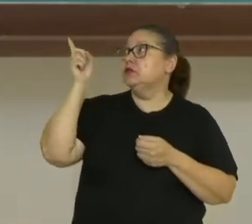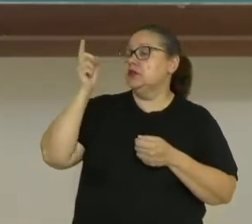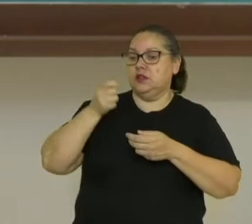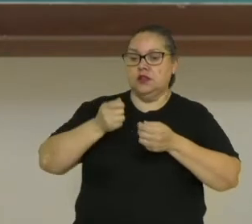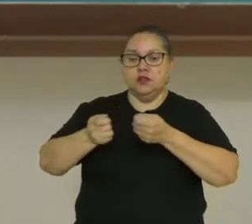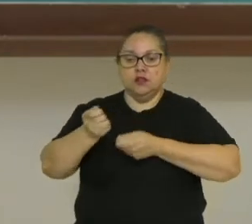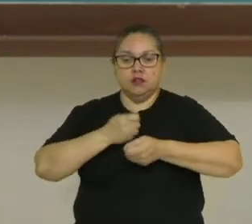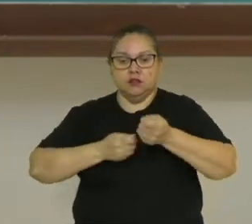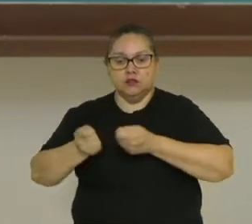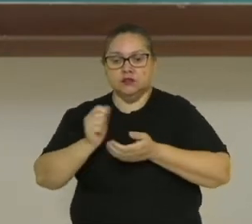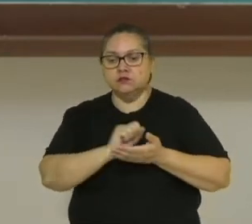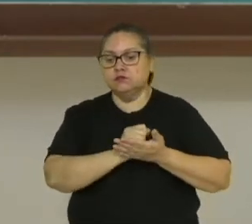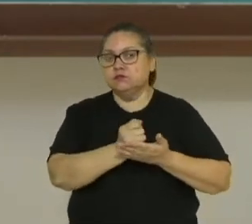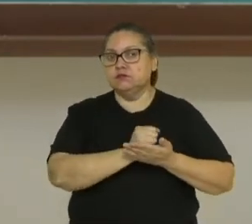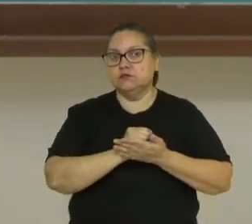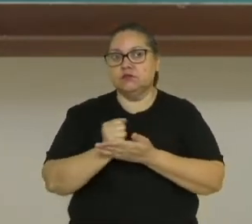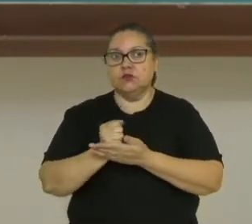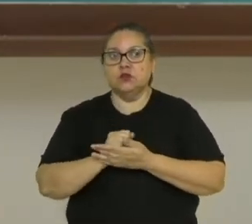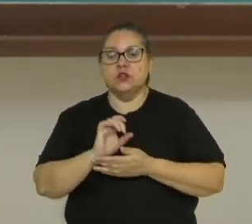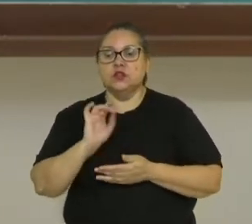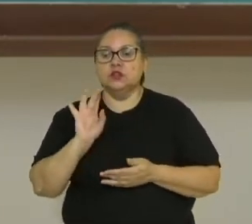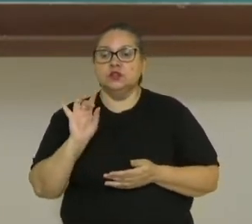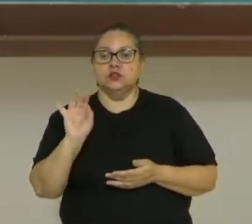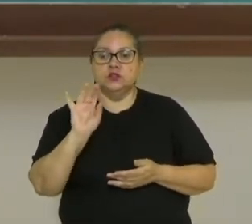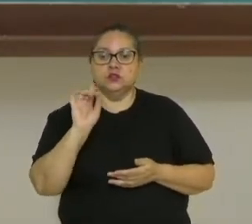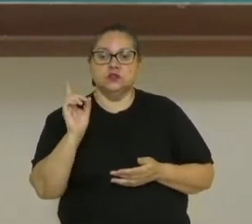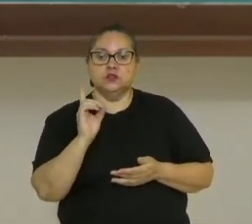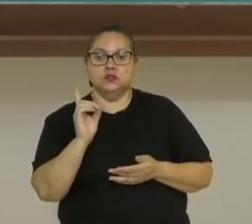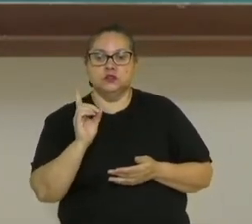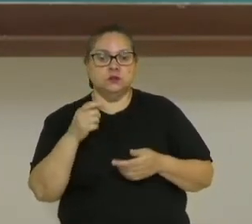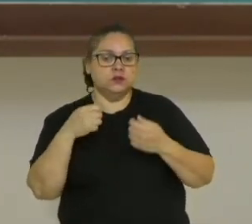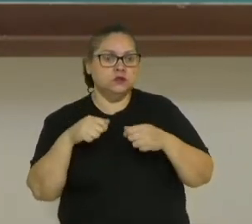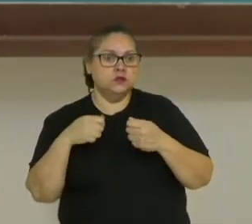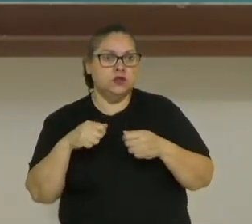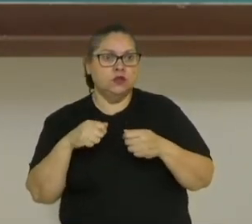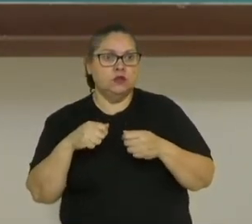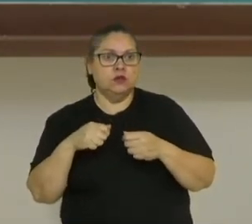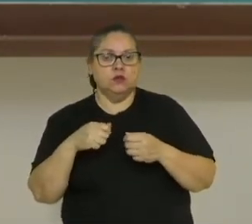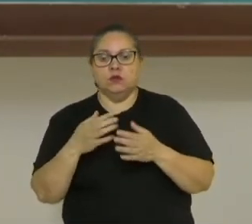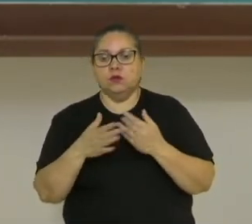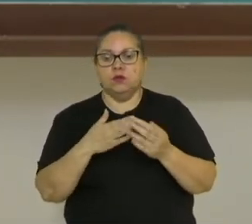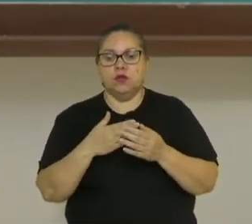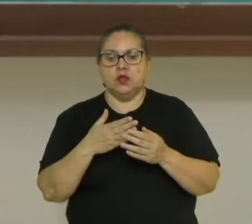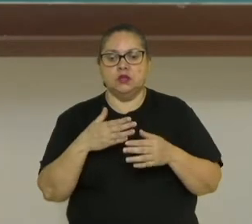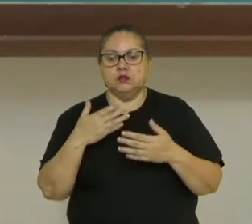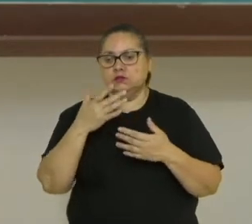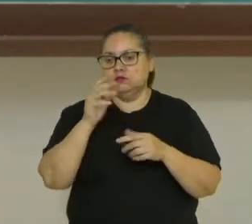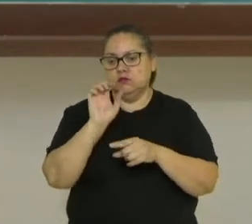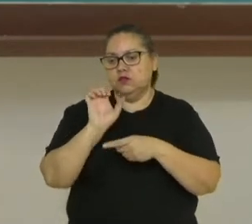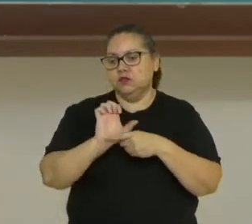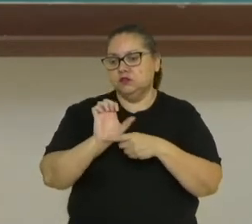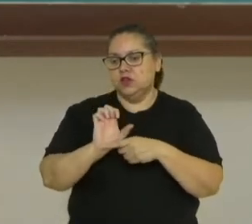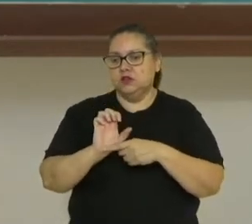economia se regularia sozinha, sem necessidade de qualquer intervenção do